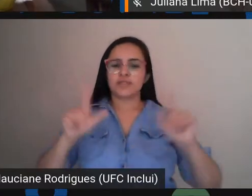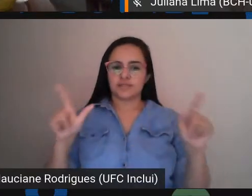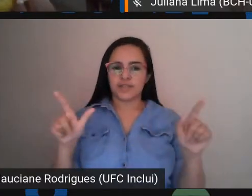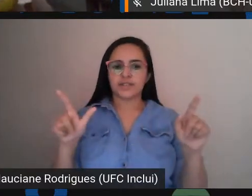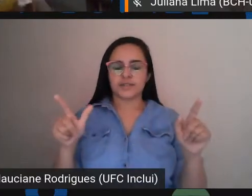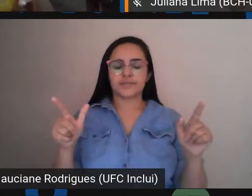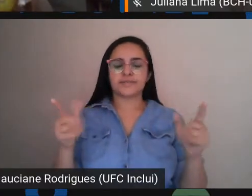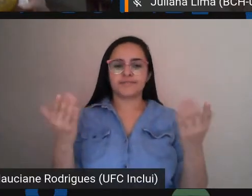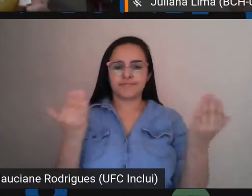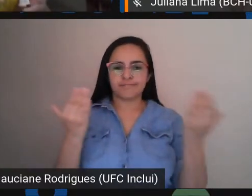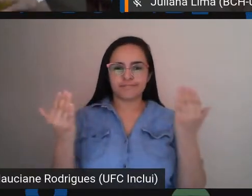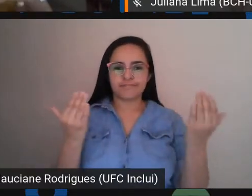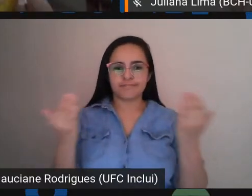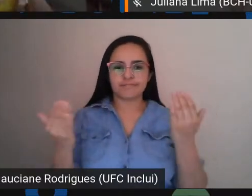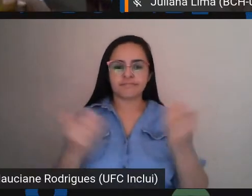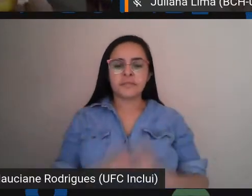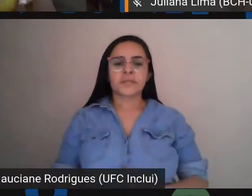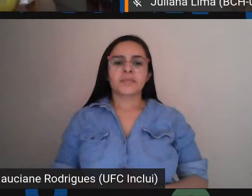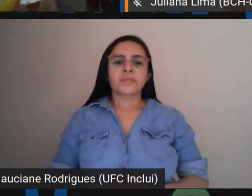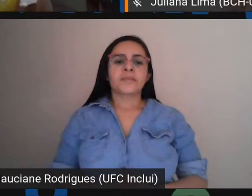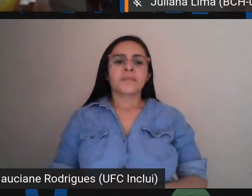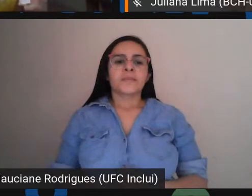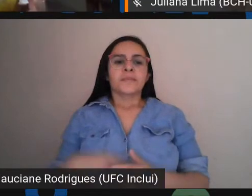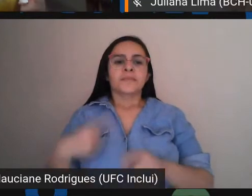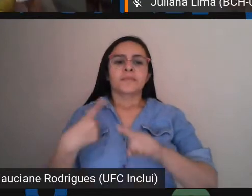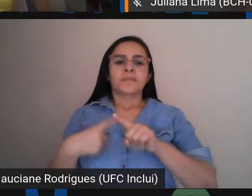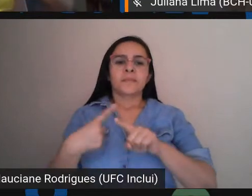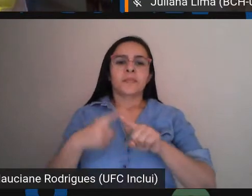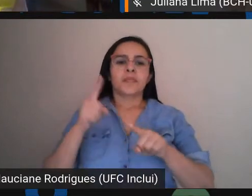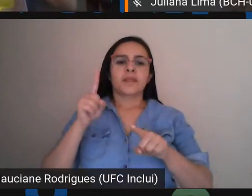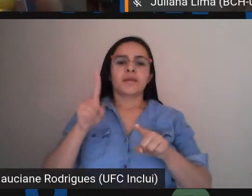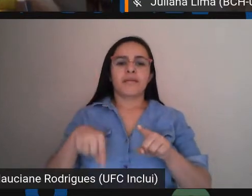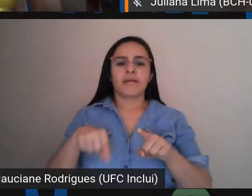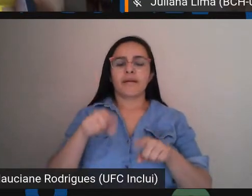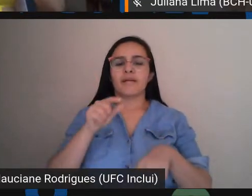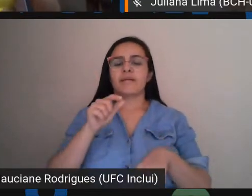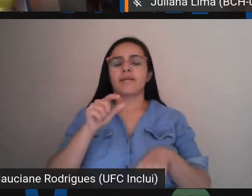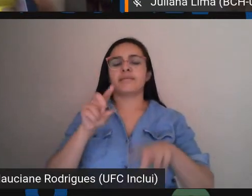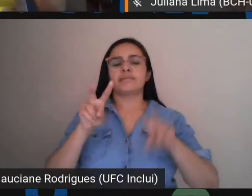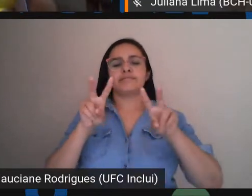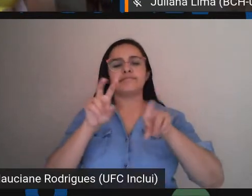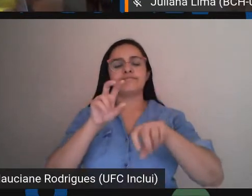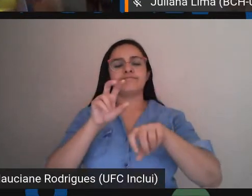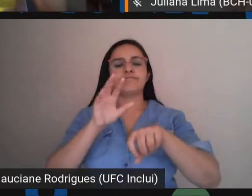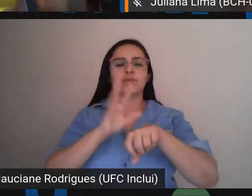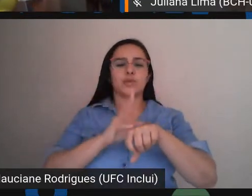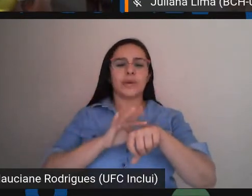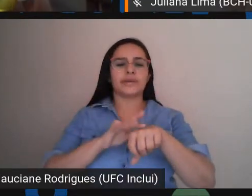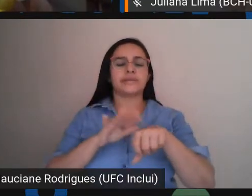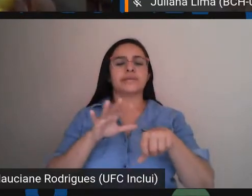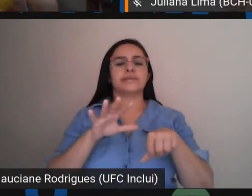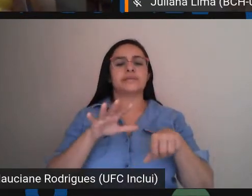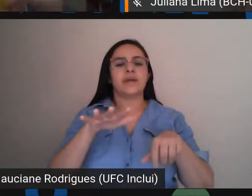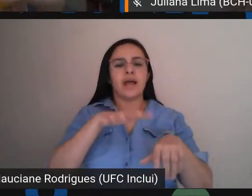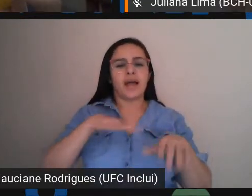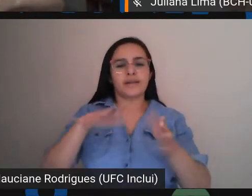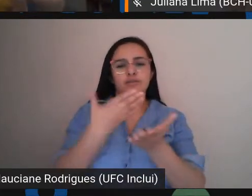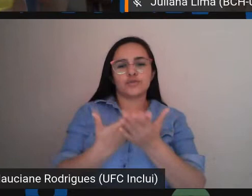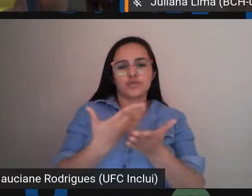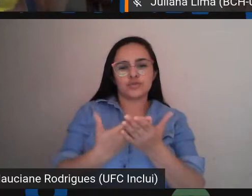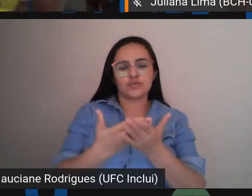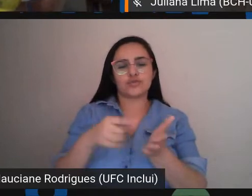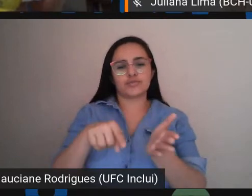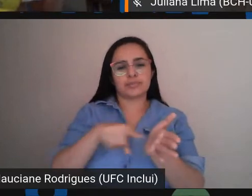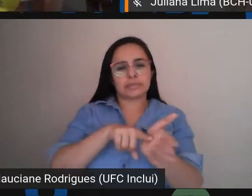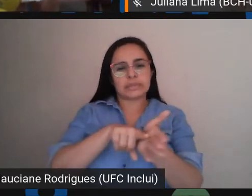respondida por um delineamento específico, geralmente delineamento epidemiológico, e responde uma perguntinha por vez. Então, eu dei o exemplo